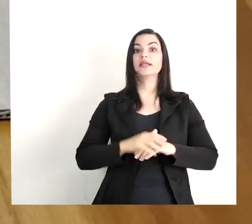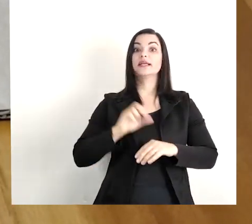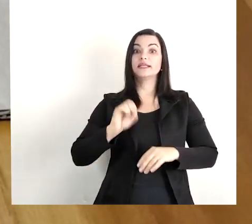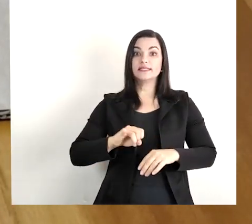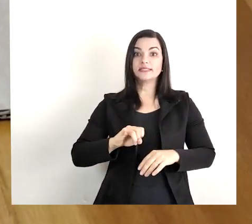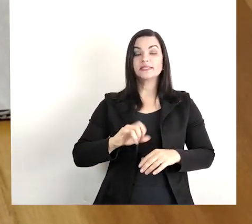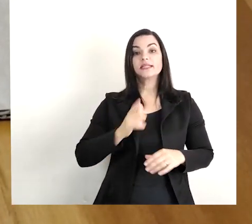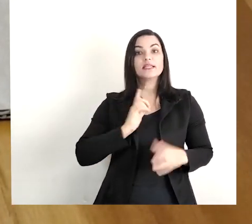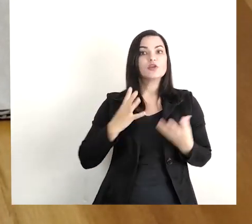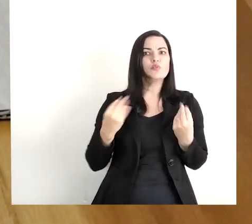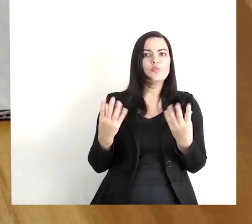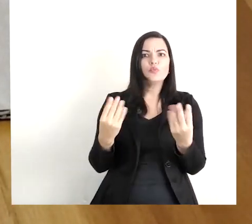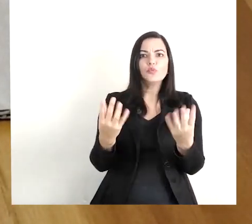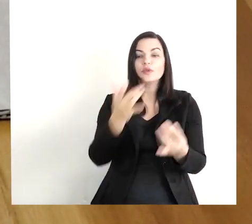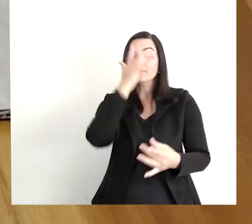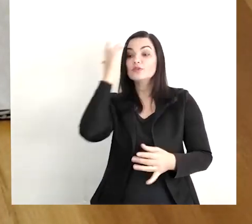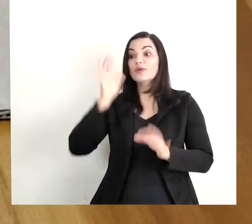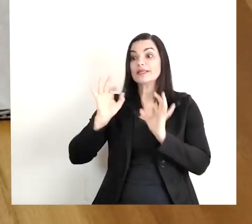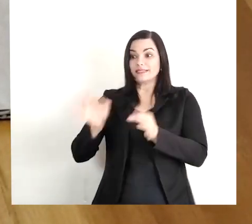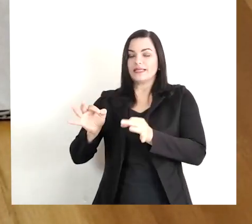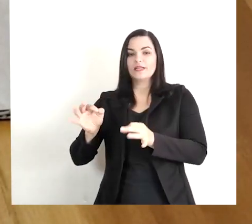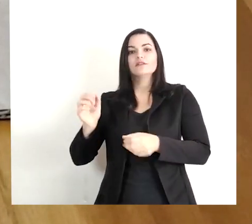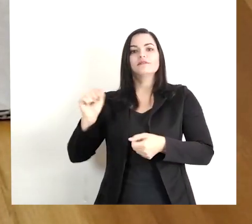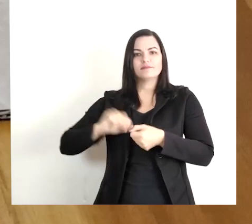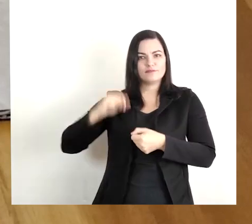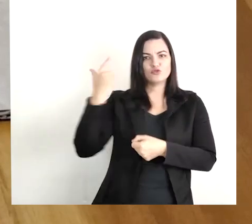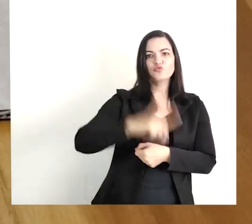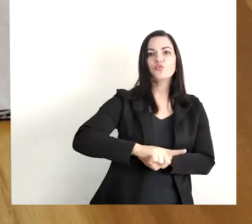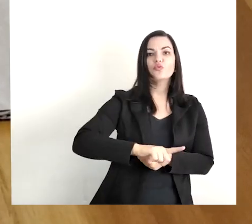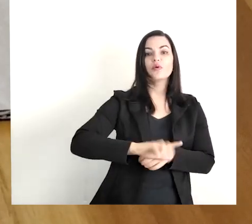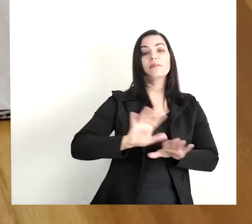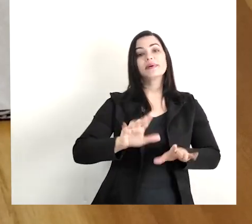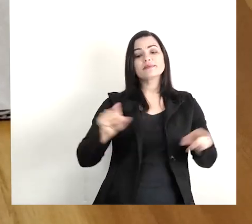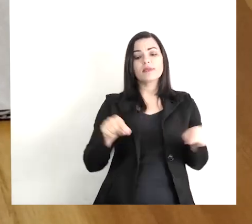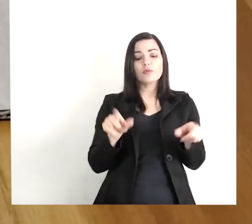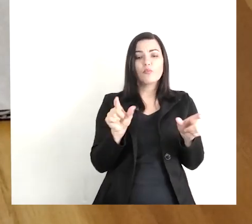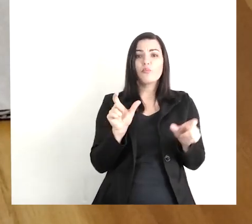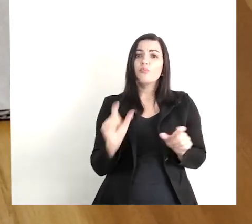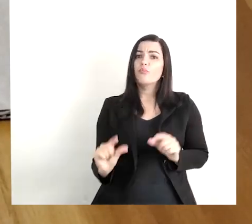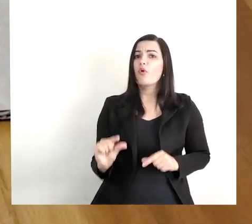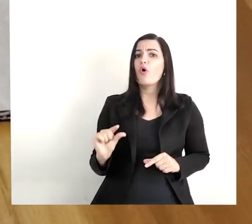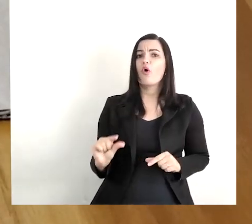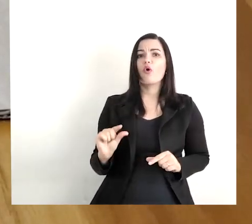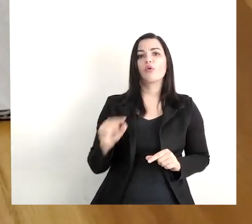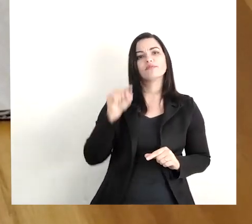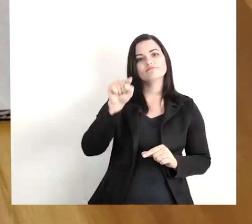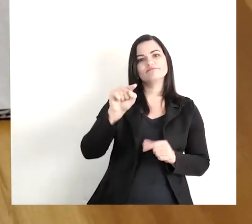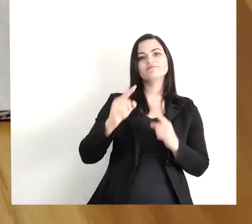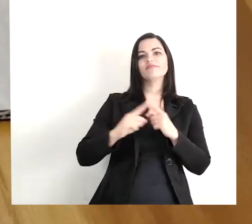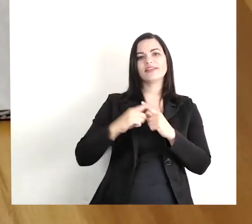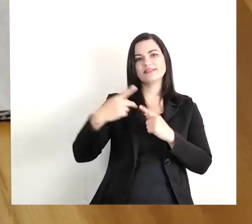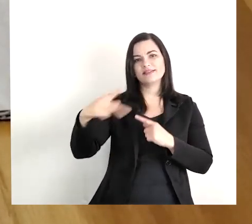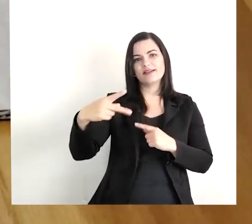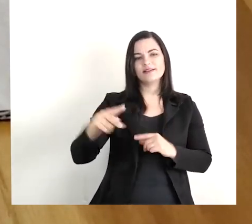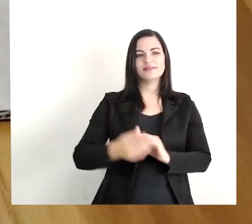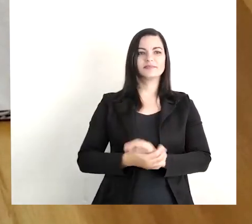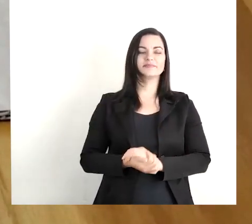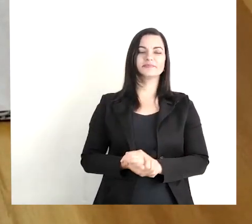vai de novo. Como o nosso jogo tem poucas peças, aí agora é a vez dela, certo?